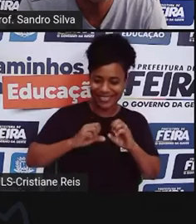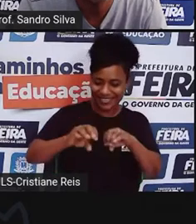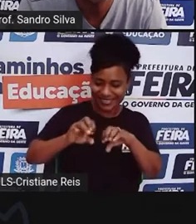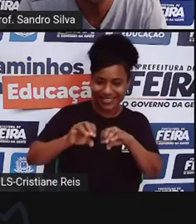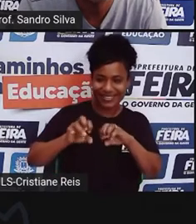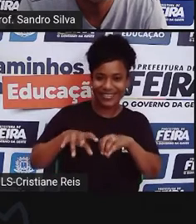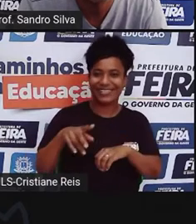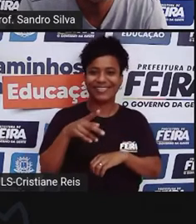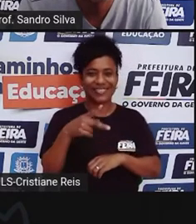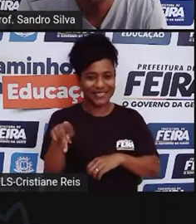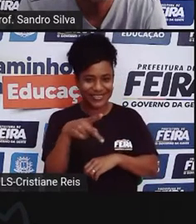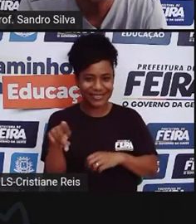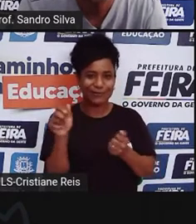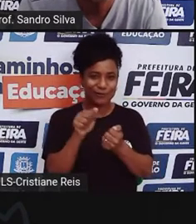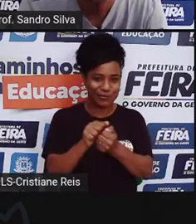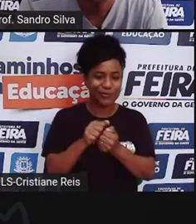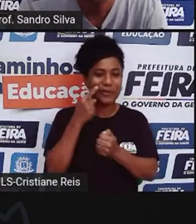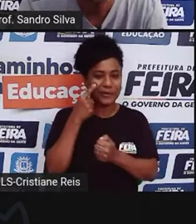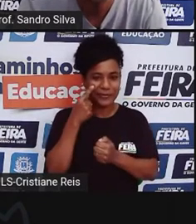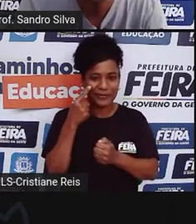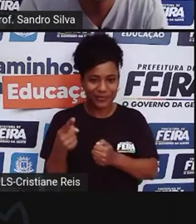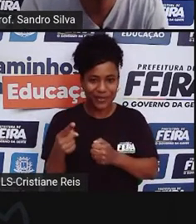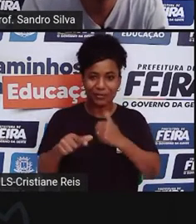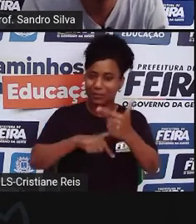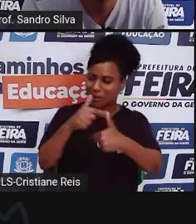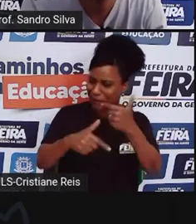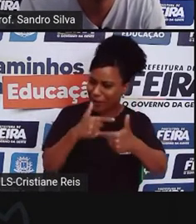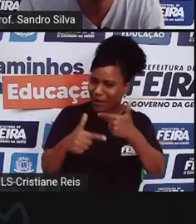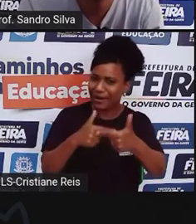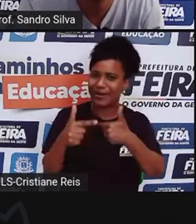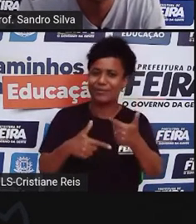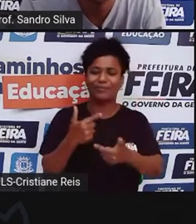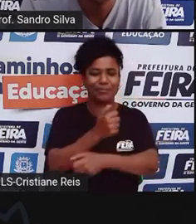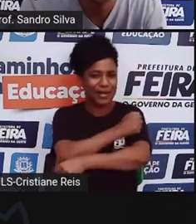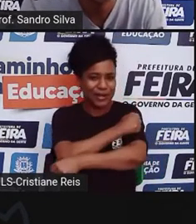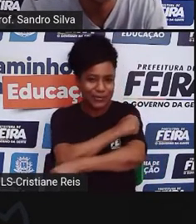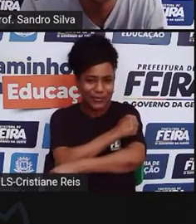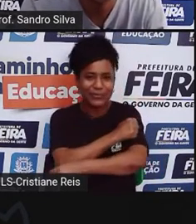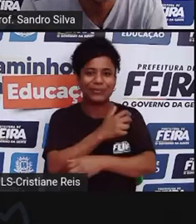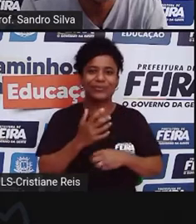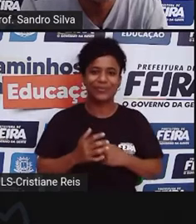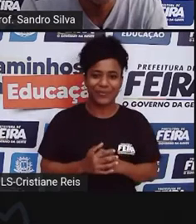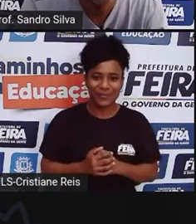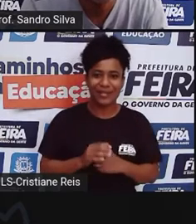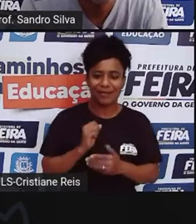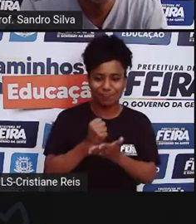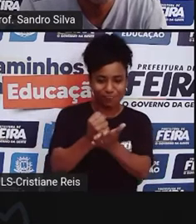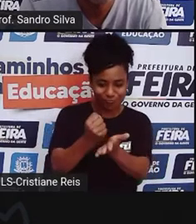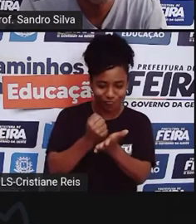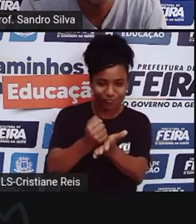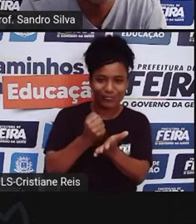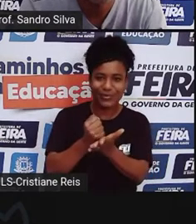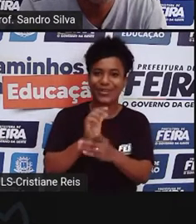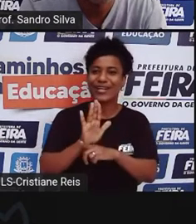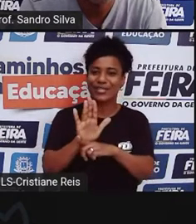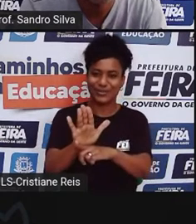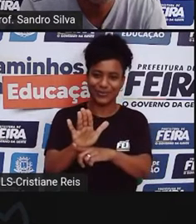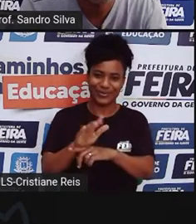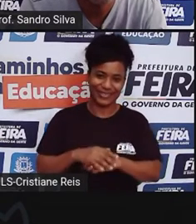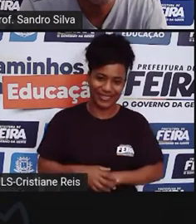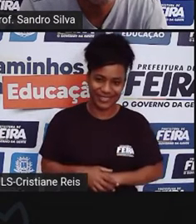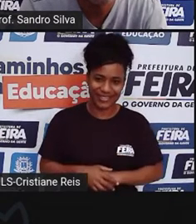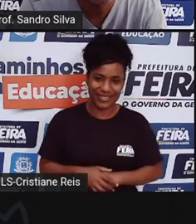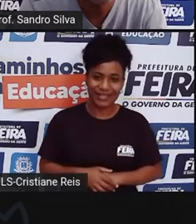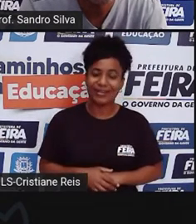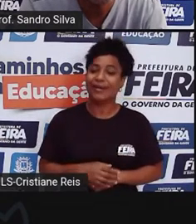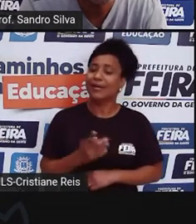sendo fabricados, né, pelos alunos e com o auxílio dele. Sandro, eu